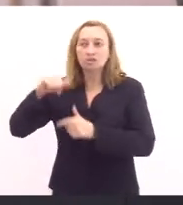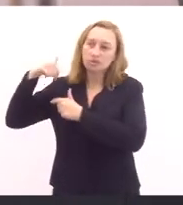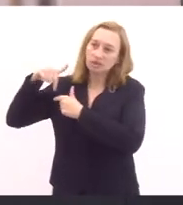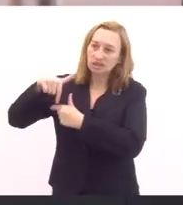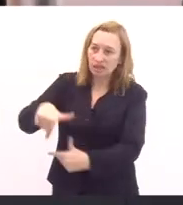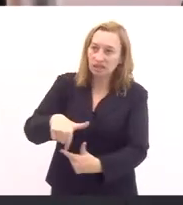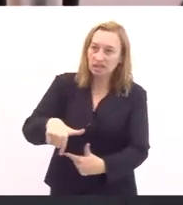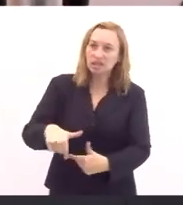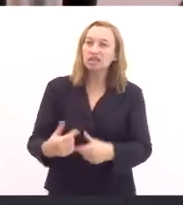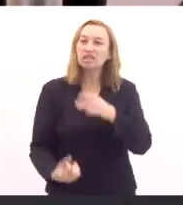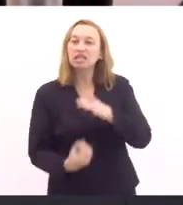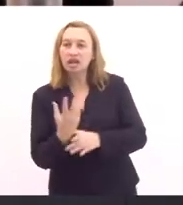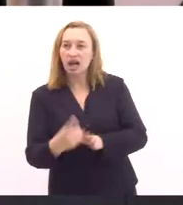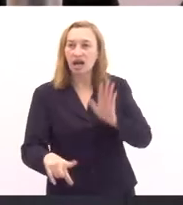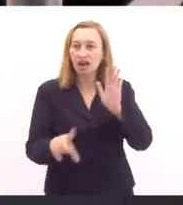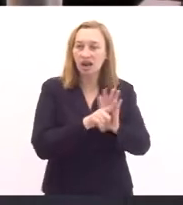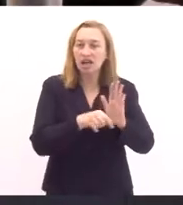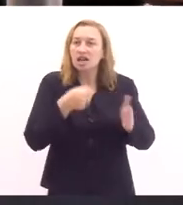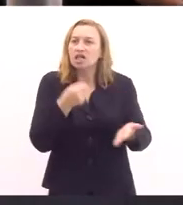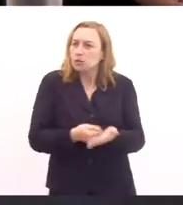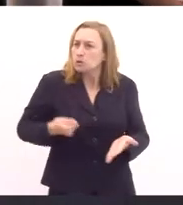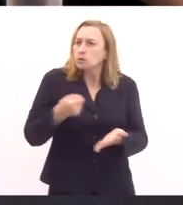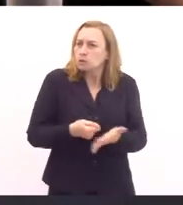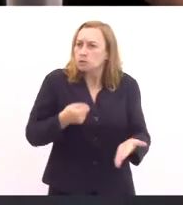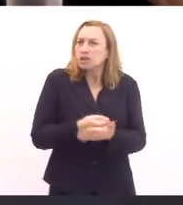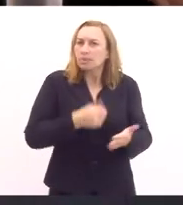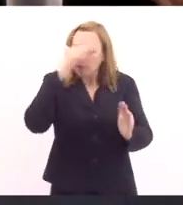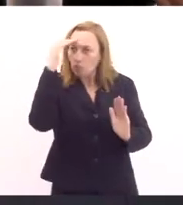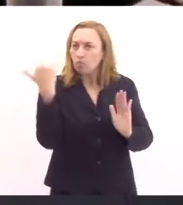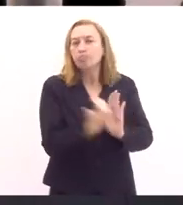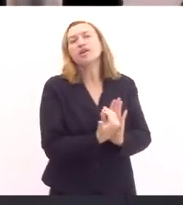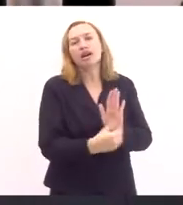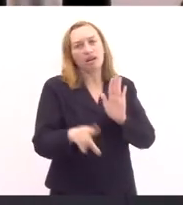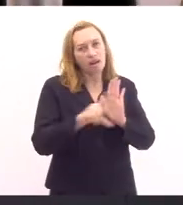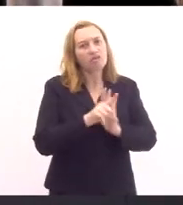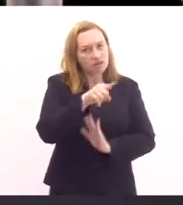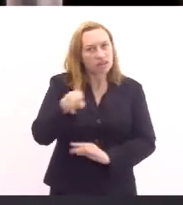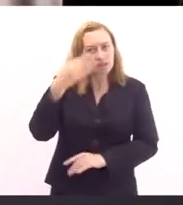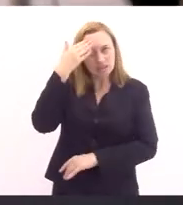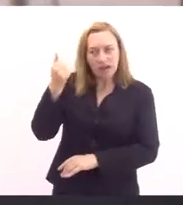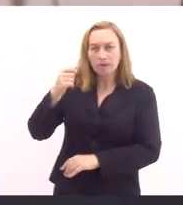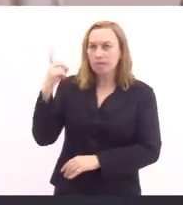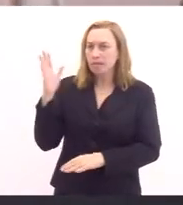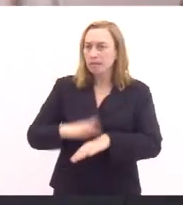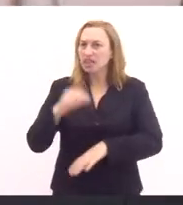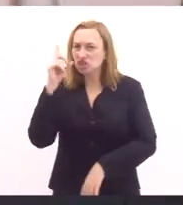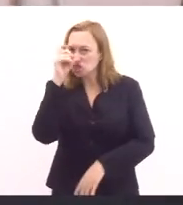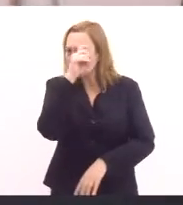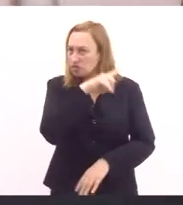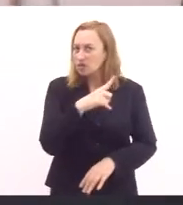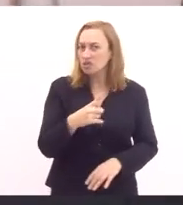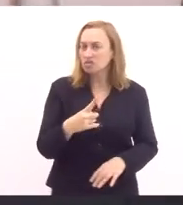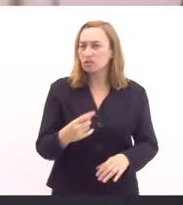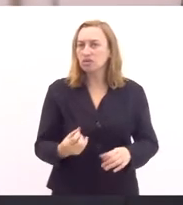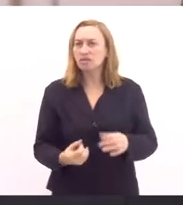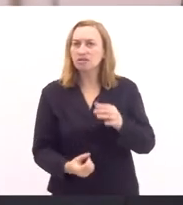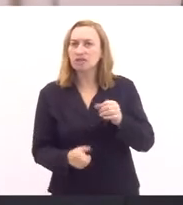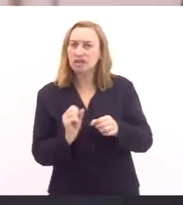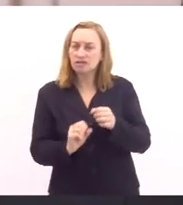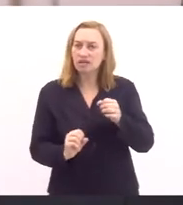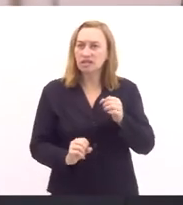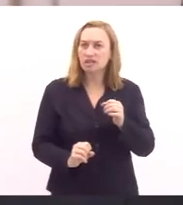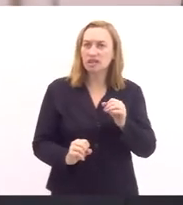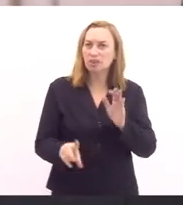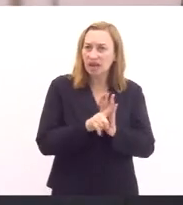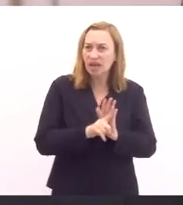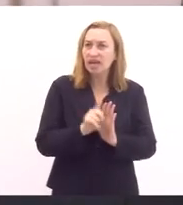de leggings lá e brigar pelas leis serem cumpridas vocês sabem que muito mais difícil Às vezes o que fazer uma lei e